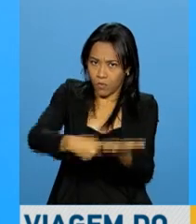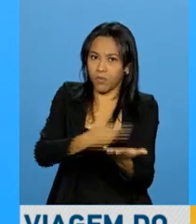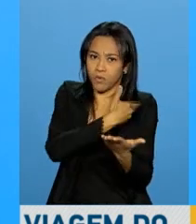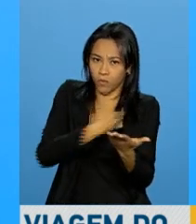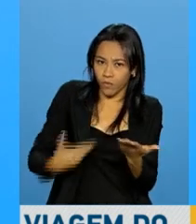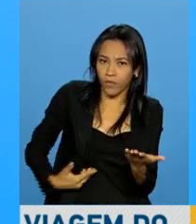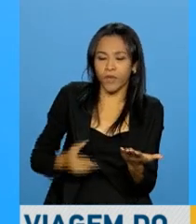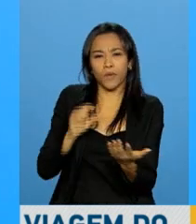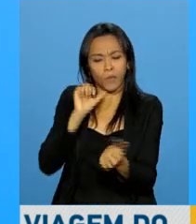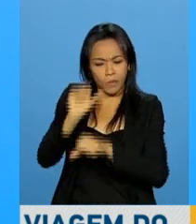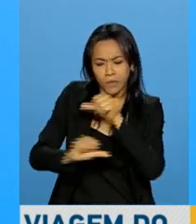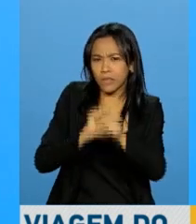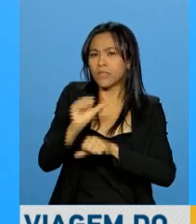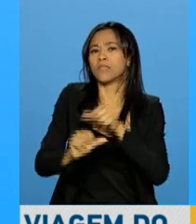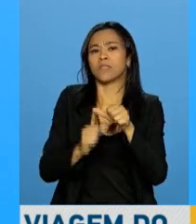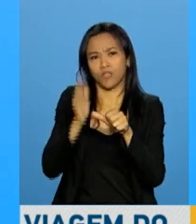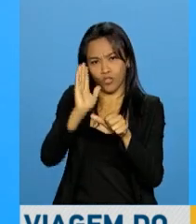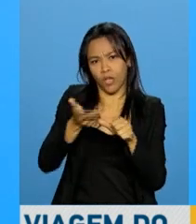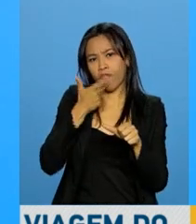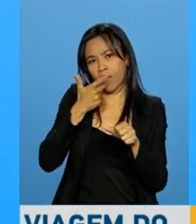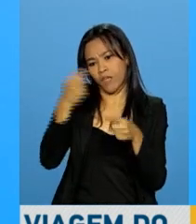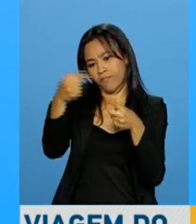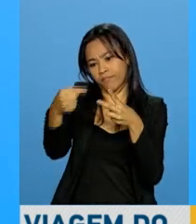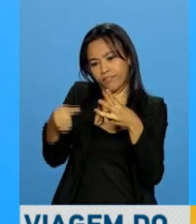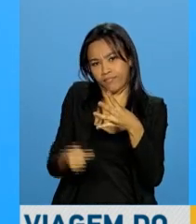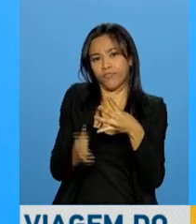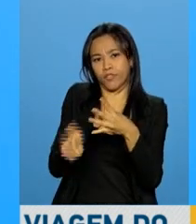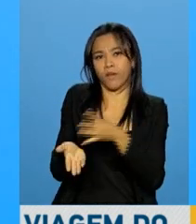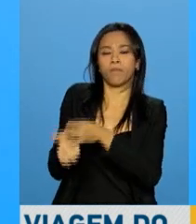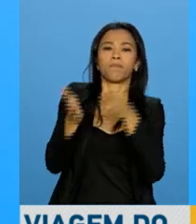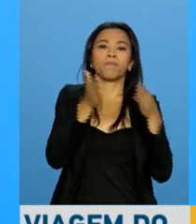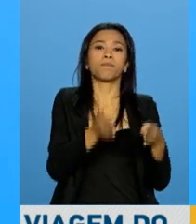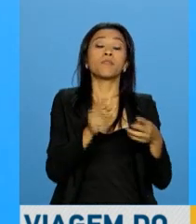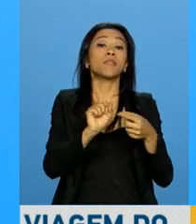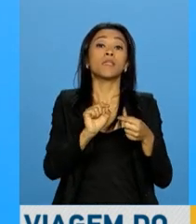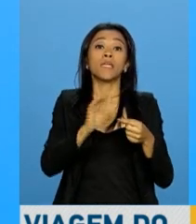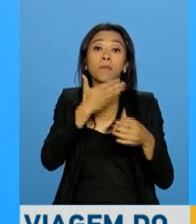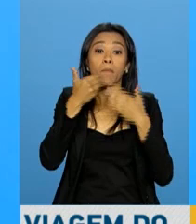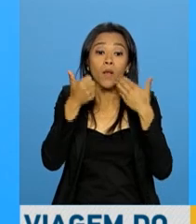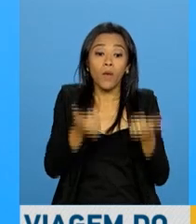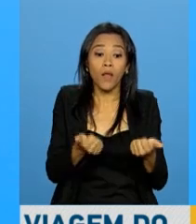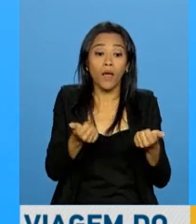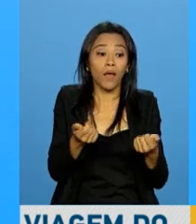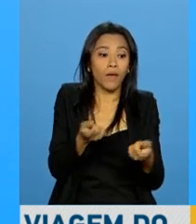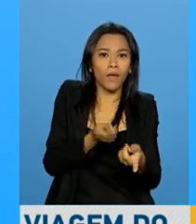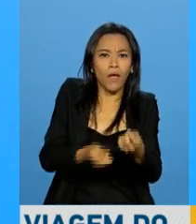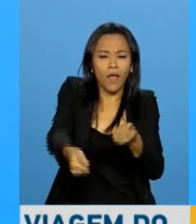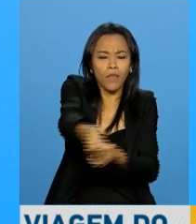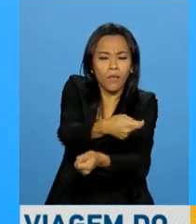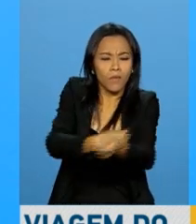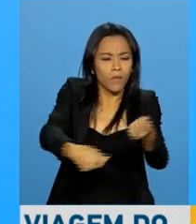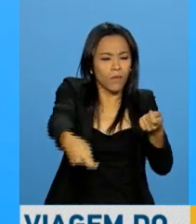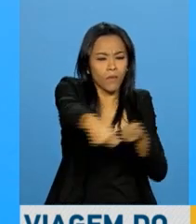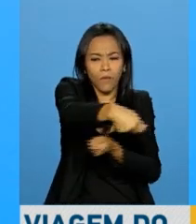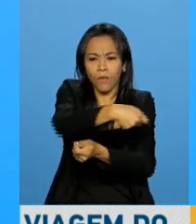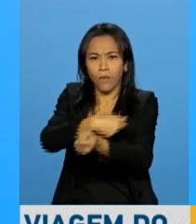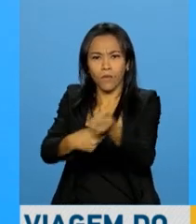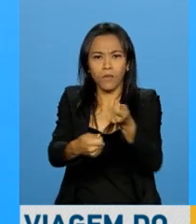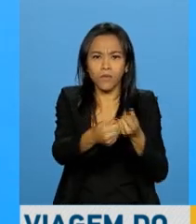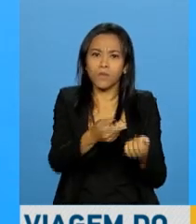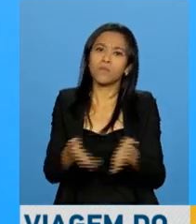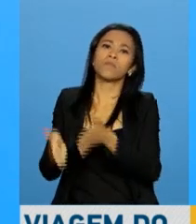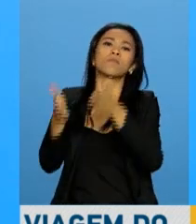as reformas que acabei de mencionar e a melhora do ambiente de negócios, temos posto em